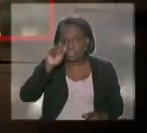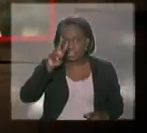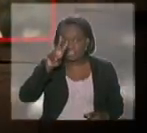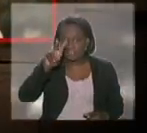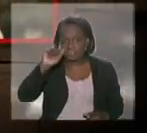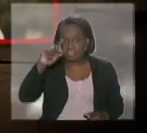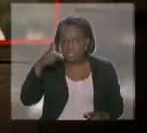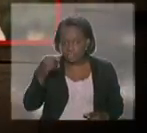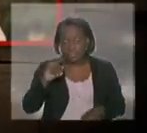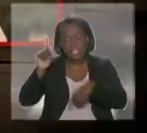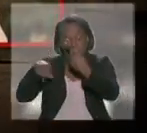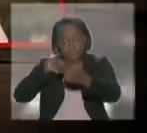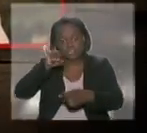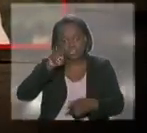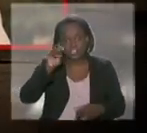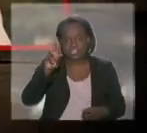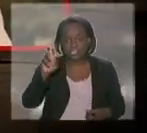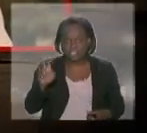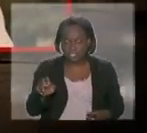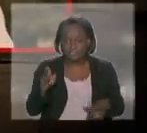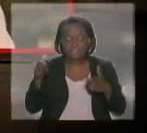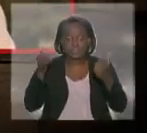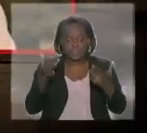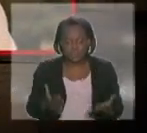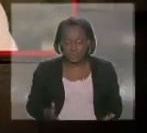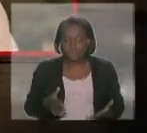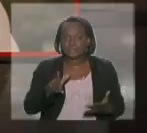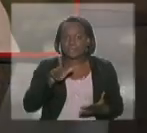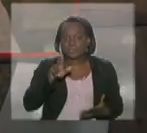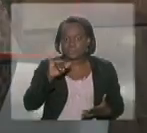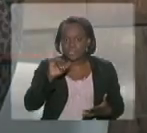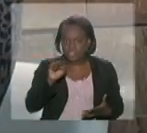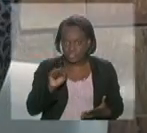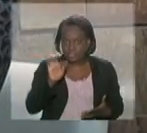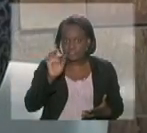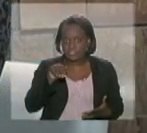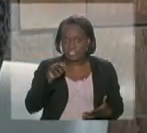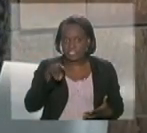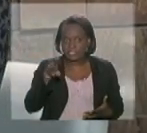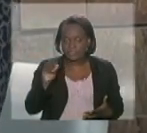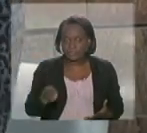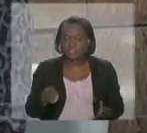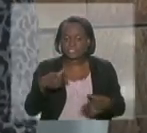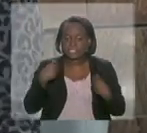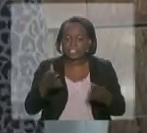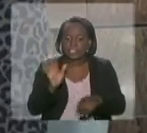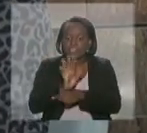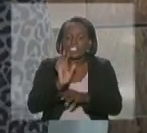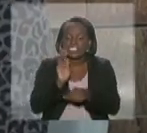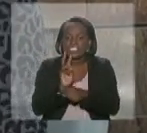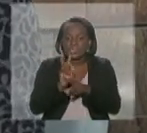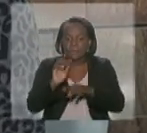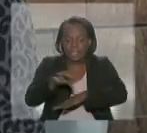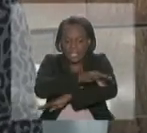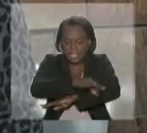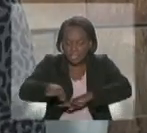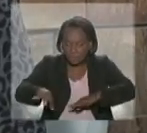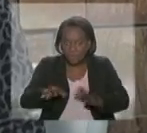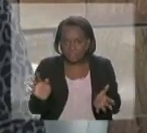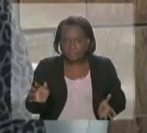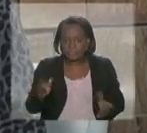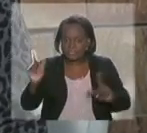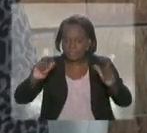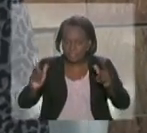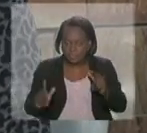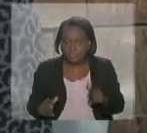Fernando desculpe Lu Fernando que te deu veio depois mas o que você falou inicialmente foi o luí fern que foi te deu régua e compasso na